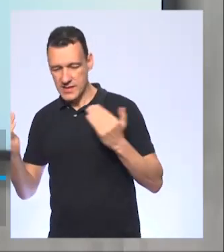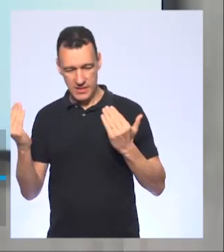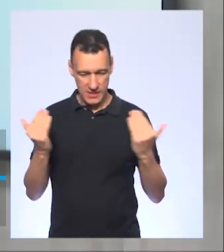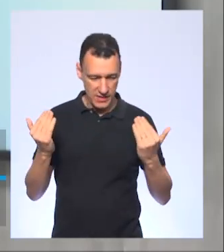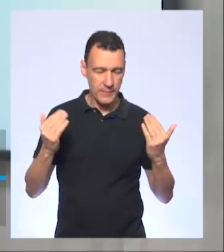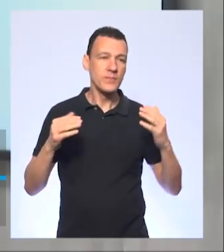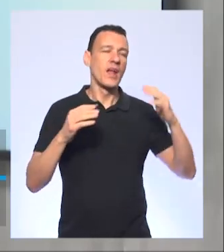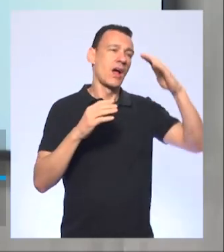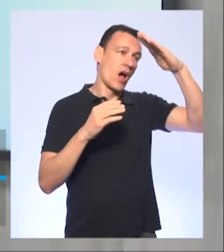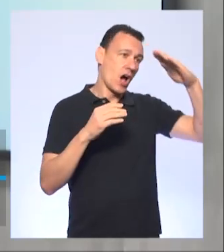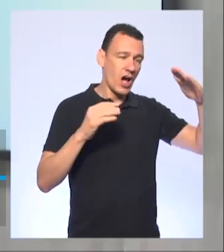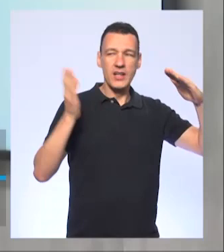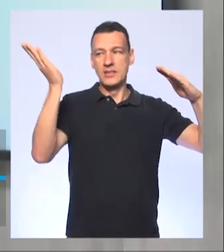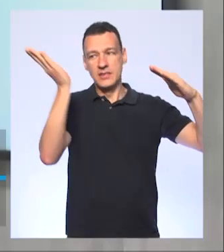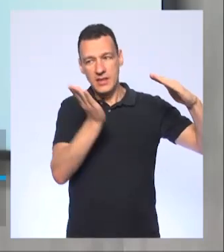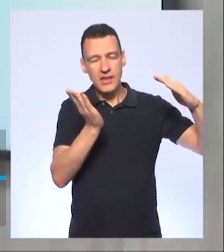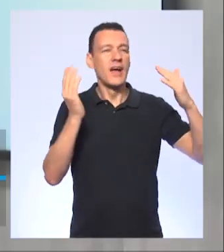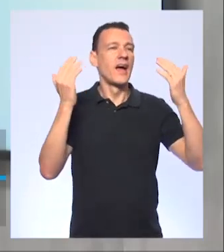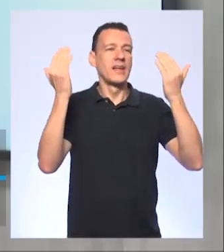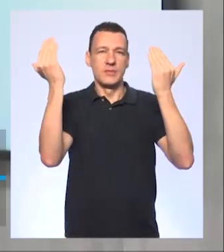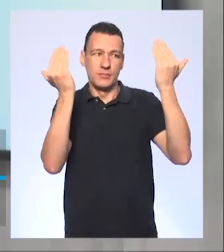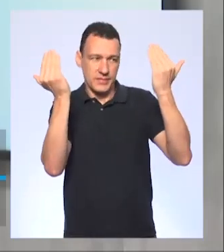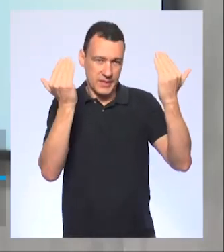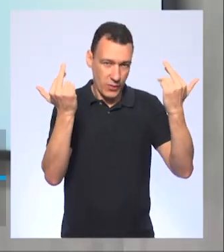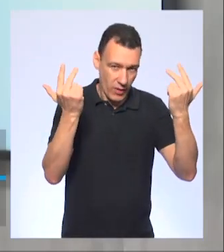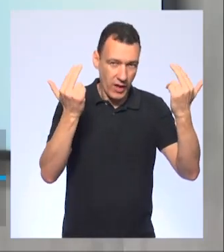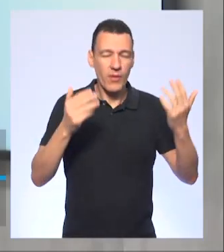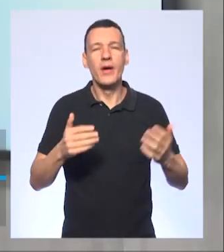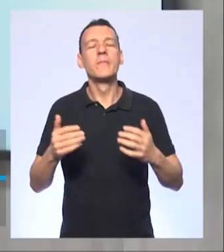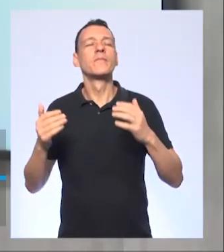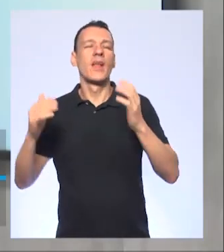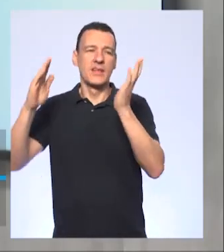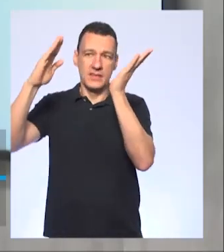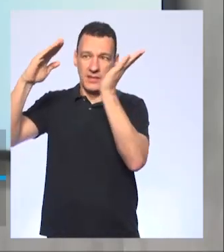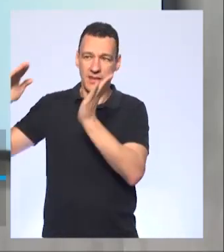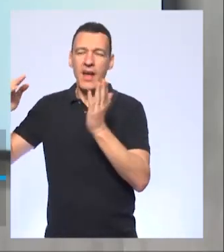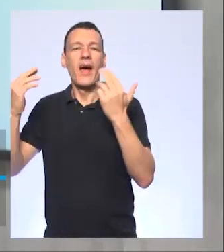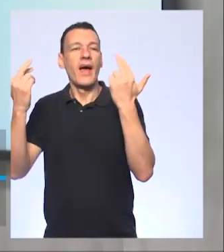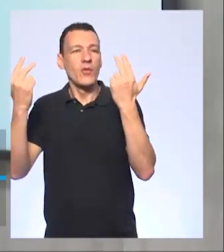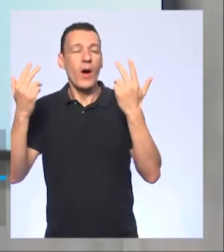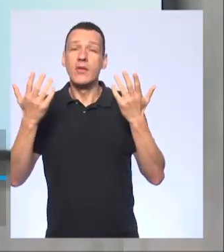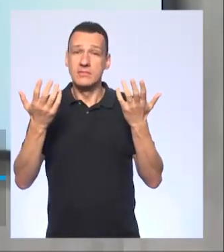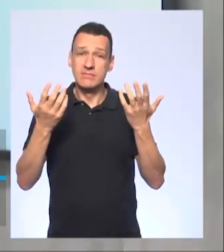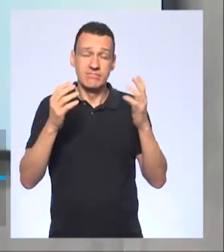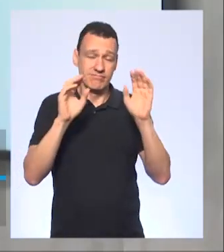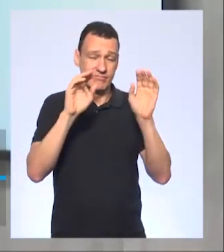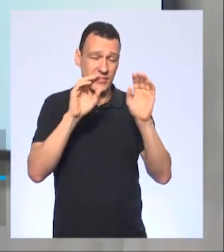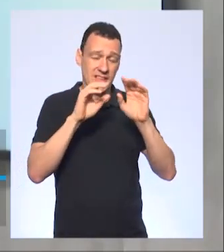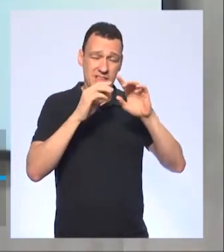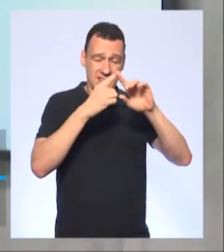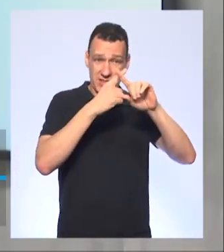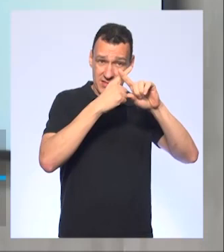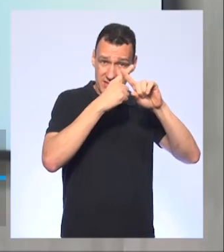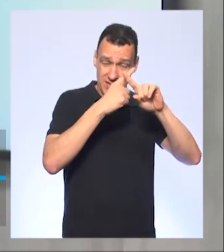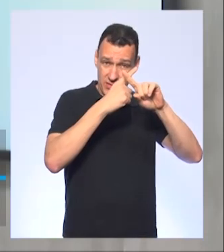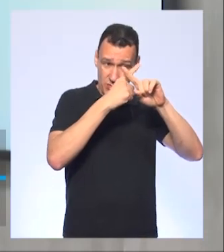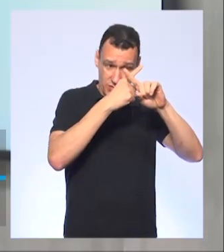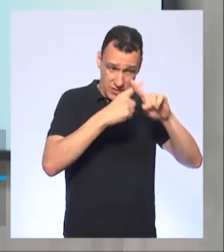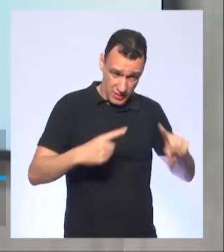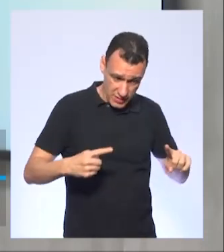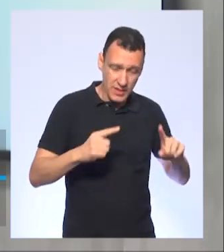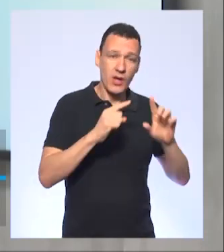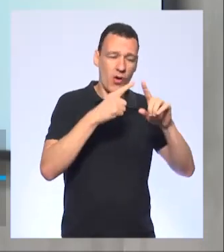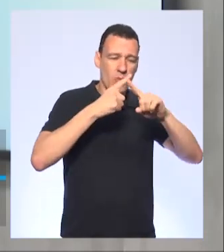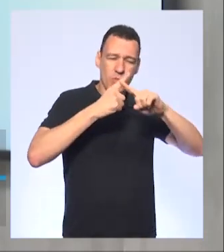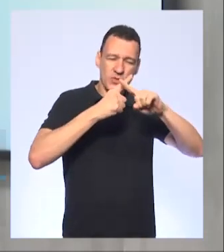está para a altura do pequenininho, assim como multiplica em cruz, tira o gabarito, que é o que te interessa nesse